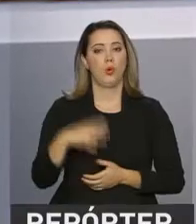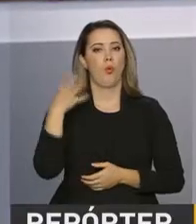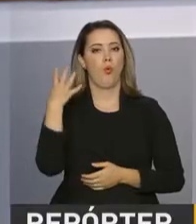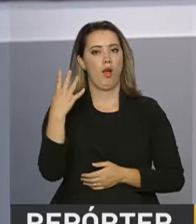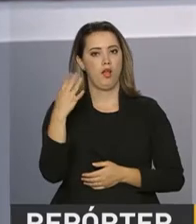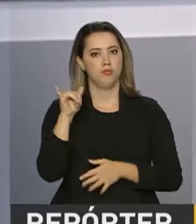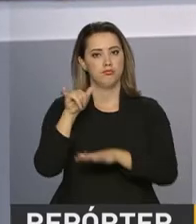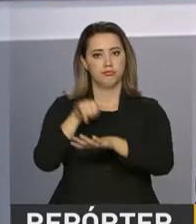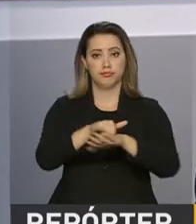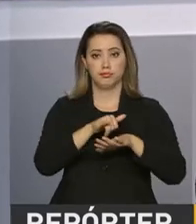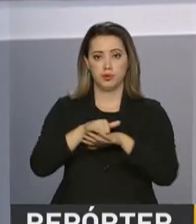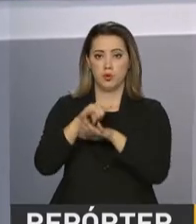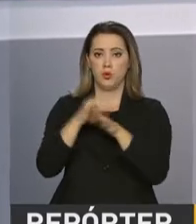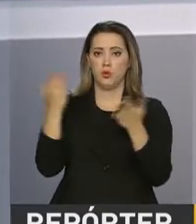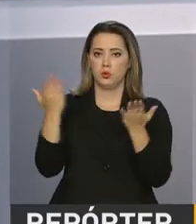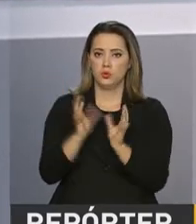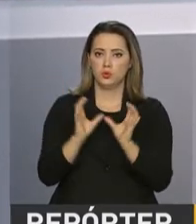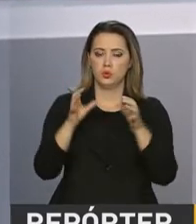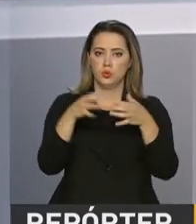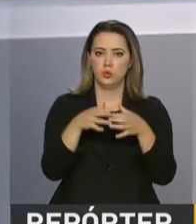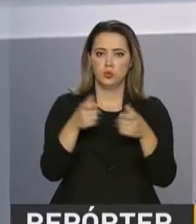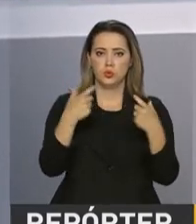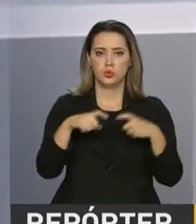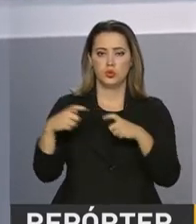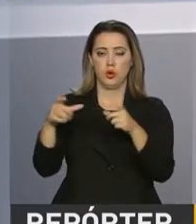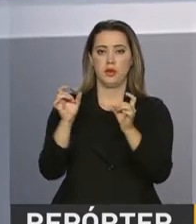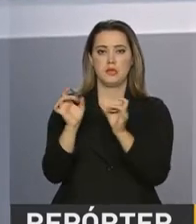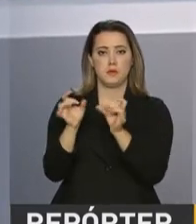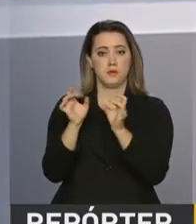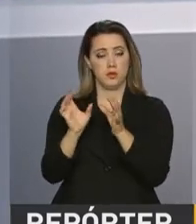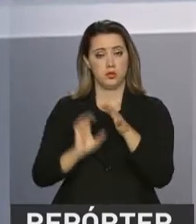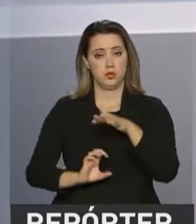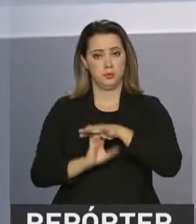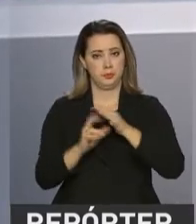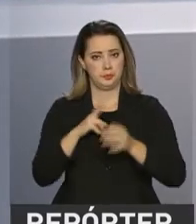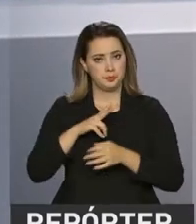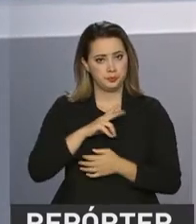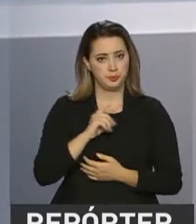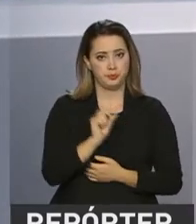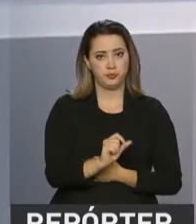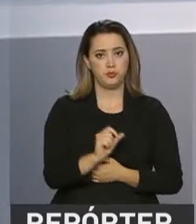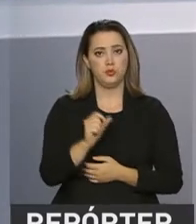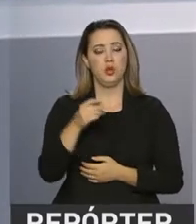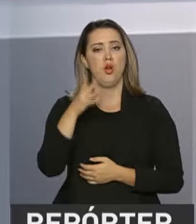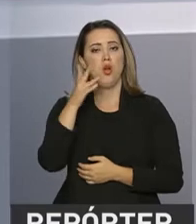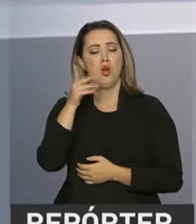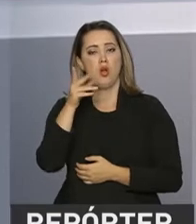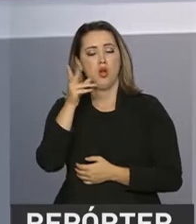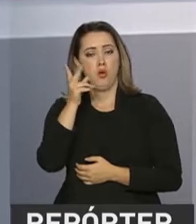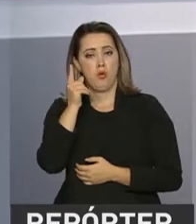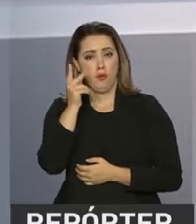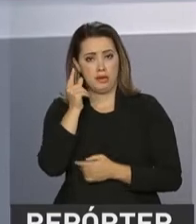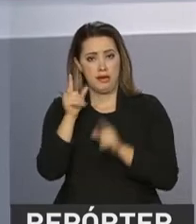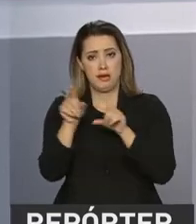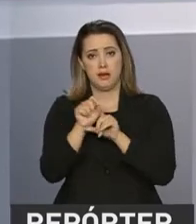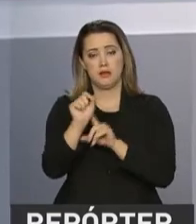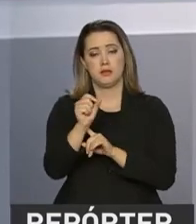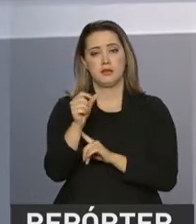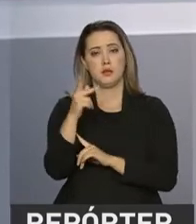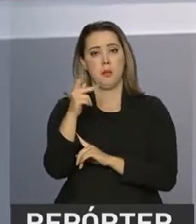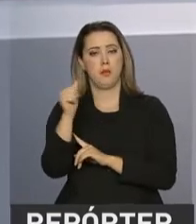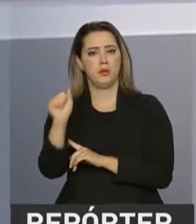quatro aeroportos entraram hoje para o grupo de terminais concedidos à iniciativa privada fortaleza porto alegre salvador e